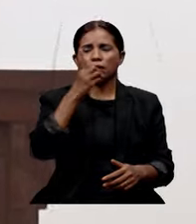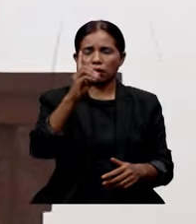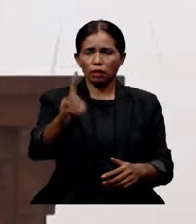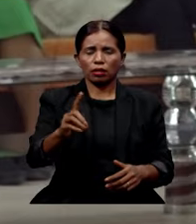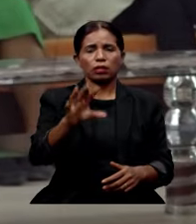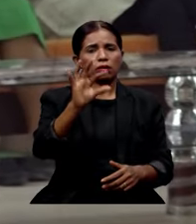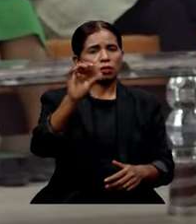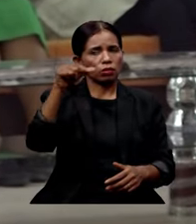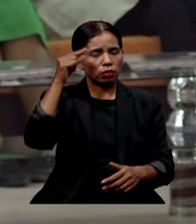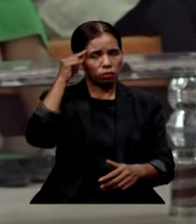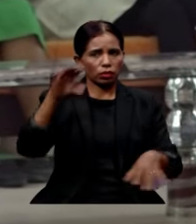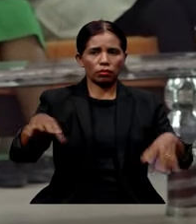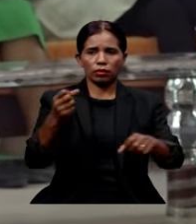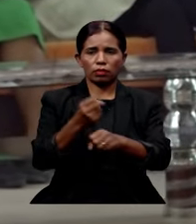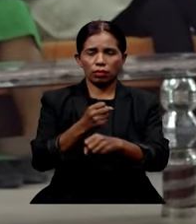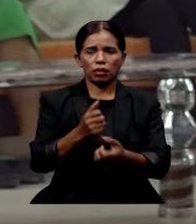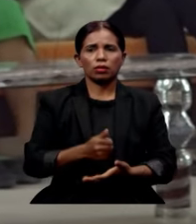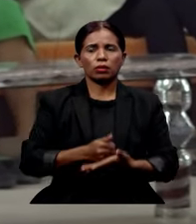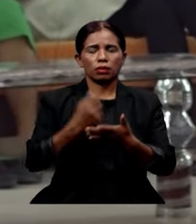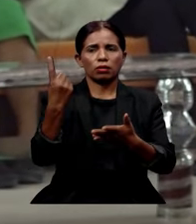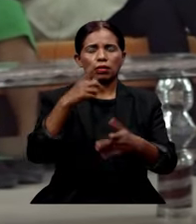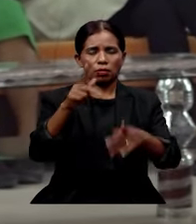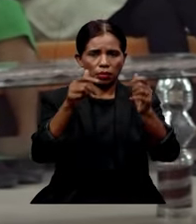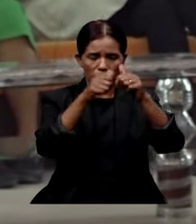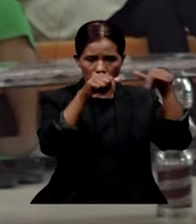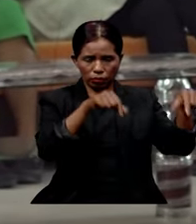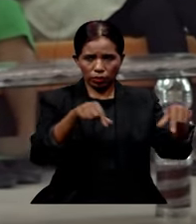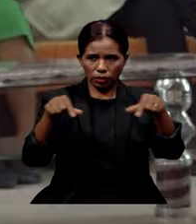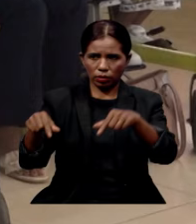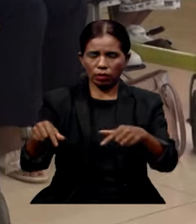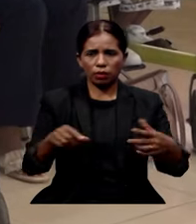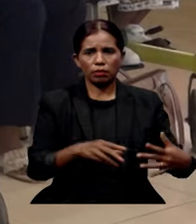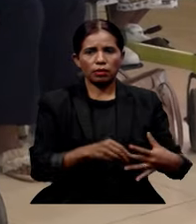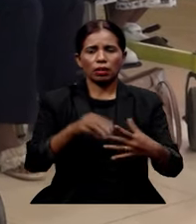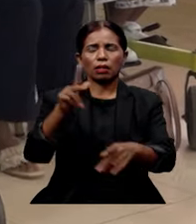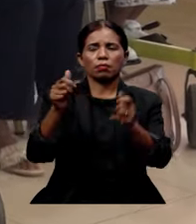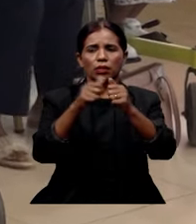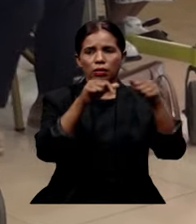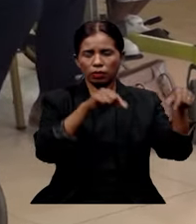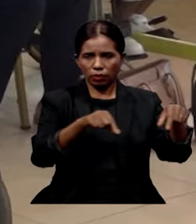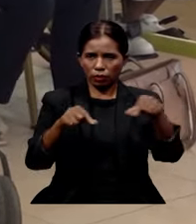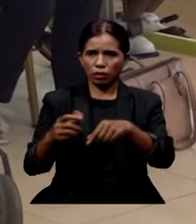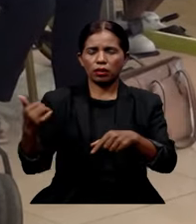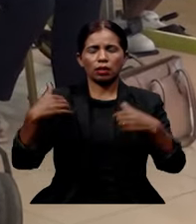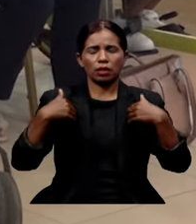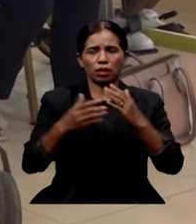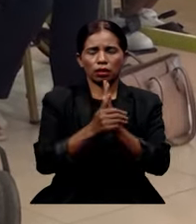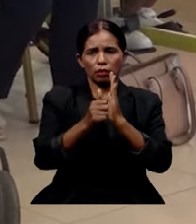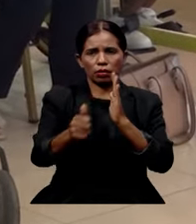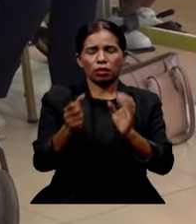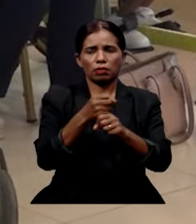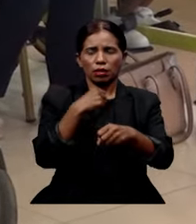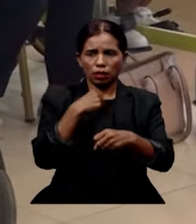no governo sei esforço o rodítulo na fatin emo deficiência Liu ba ema ho deficiência ne be iha kbit atu halu ba